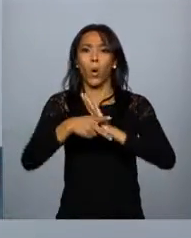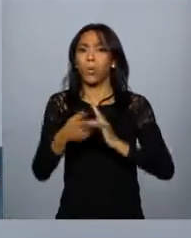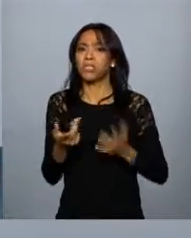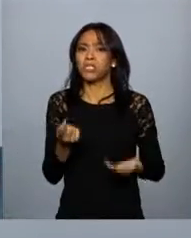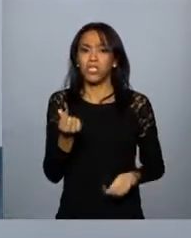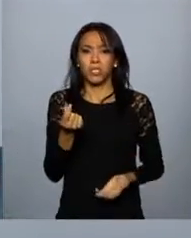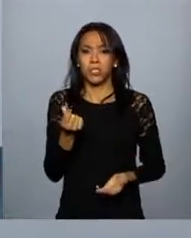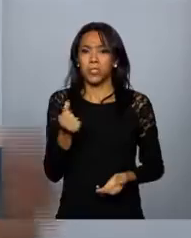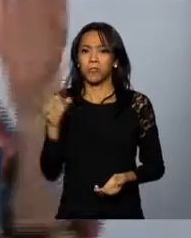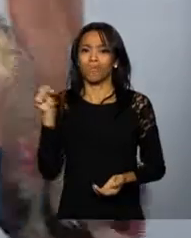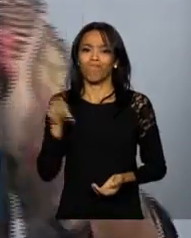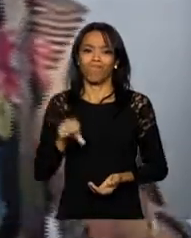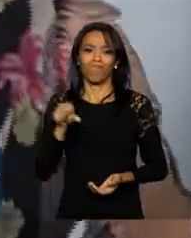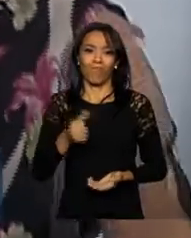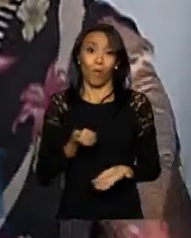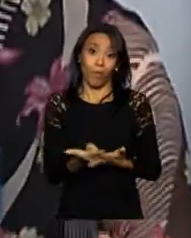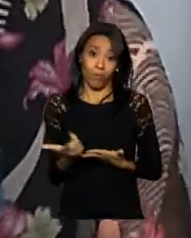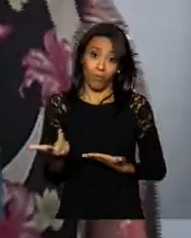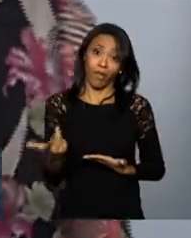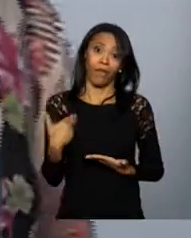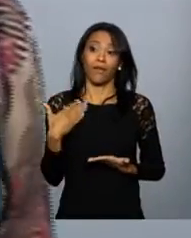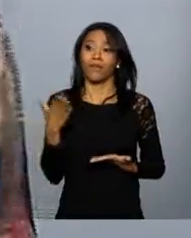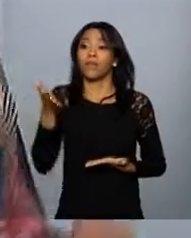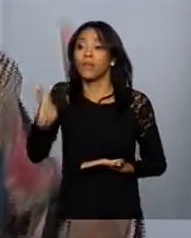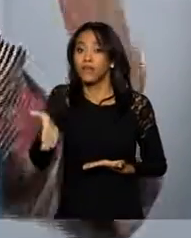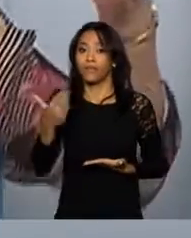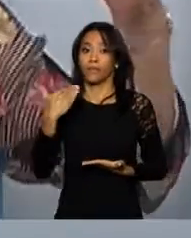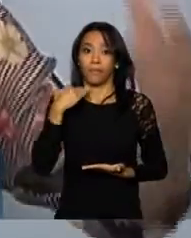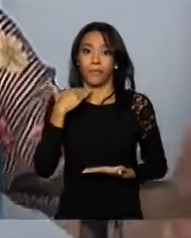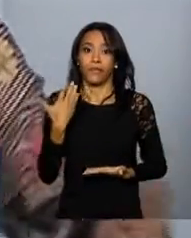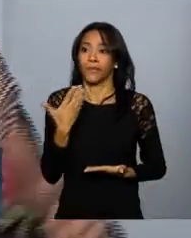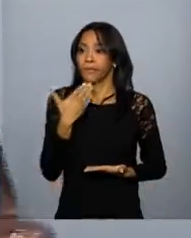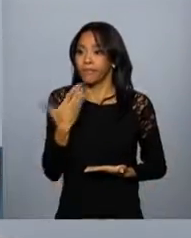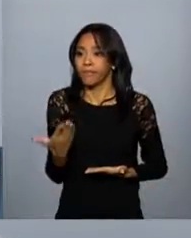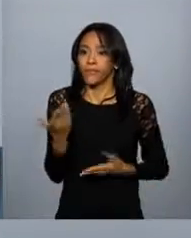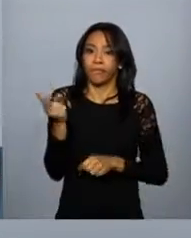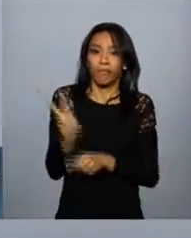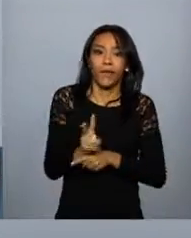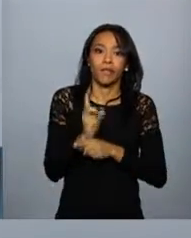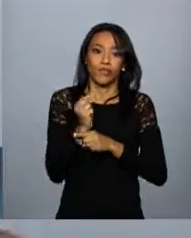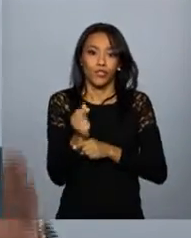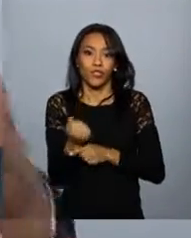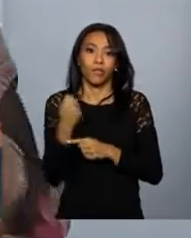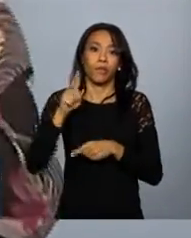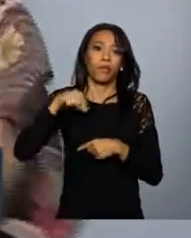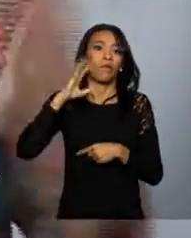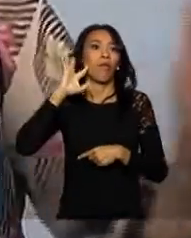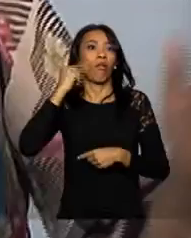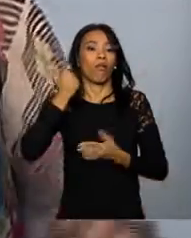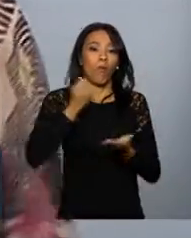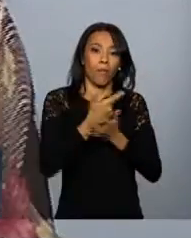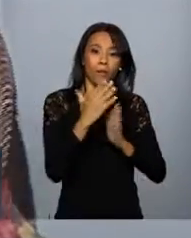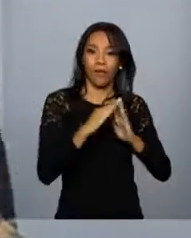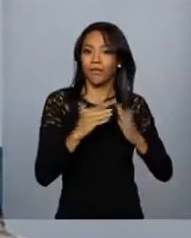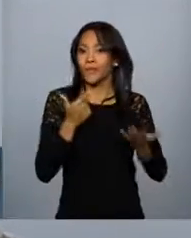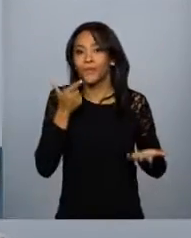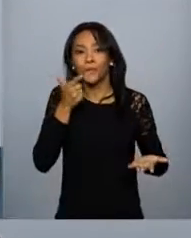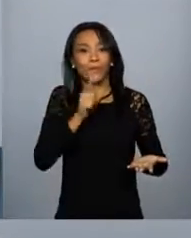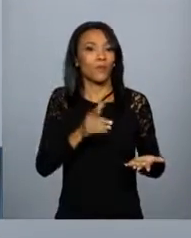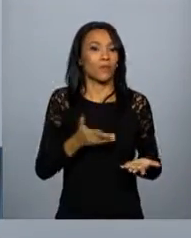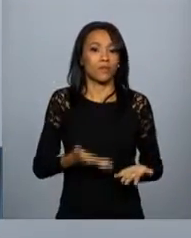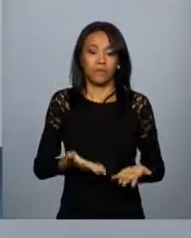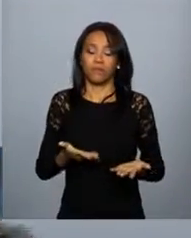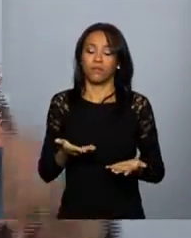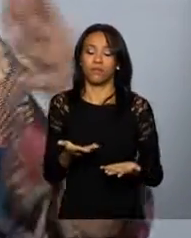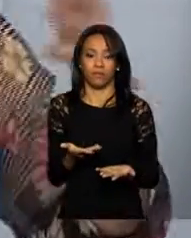renda suficiente para chegar num banco, pedir um empréstimo, como faz as